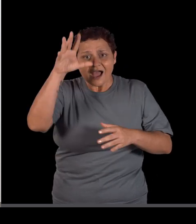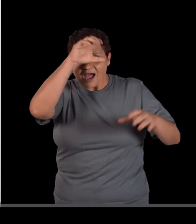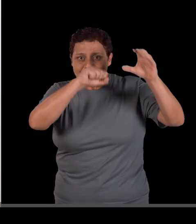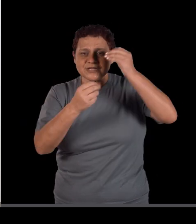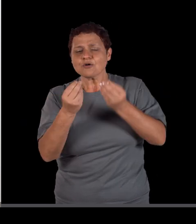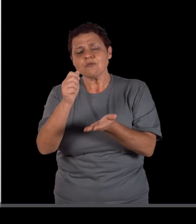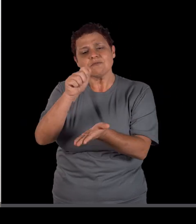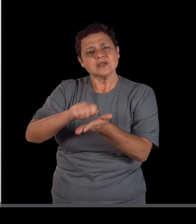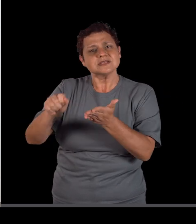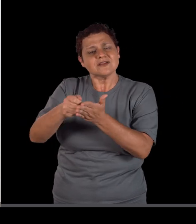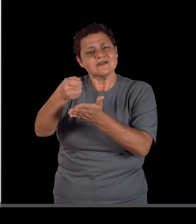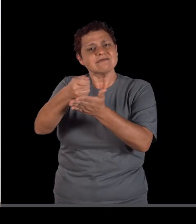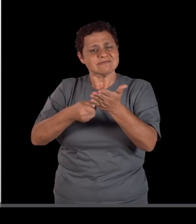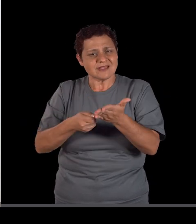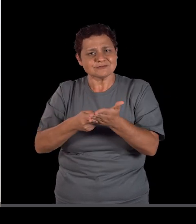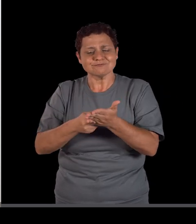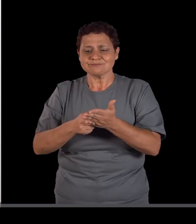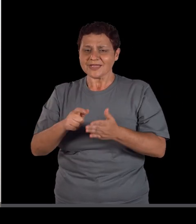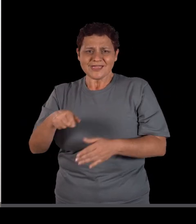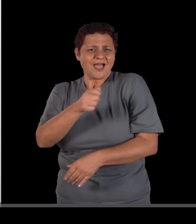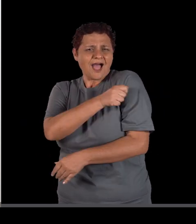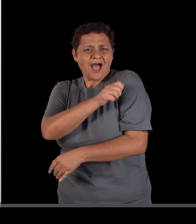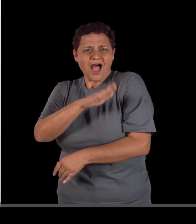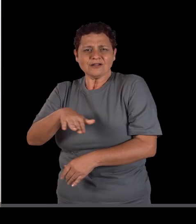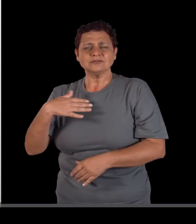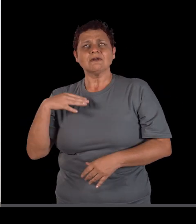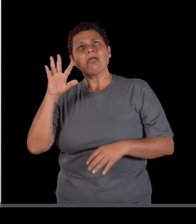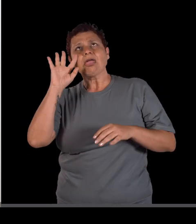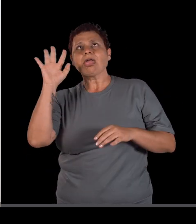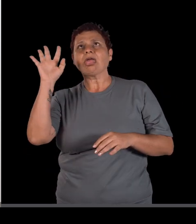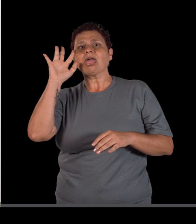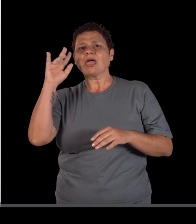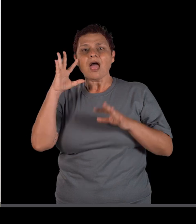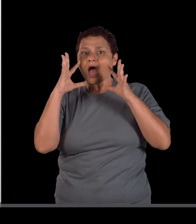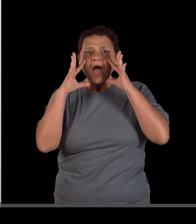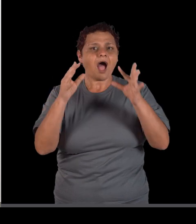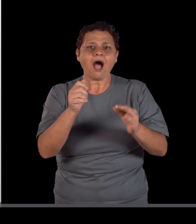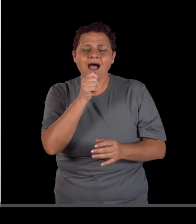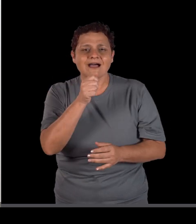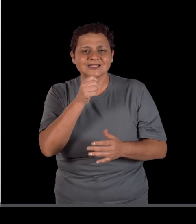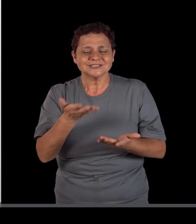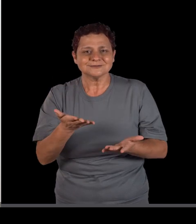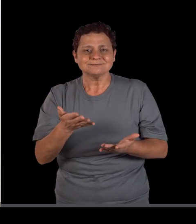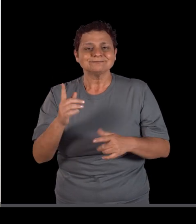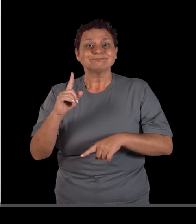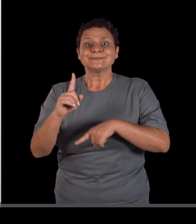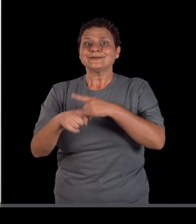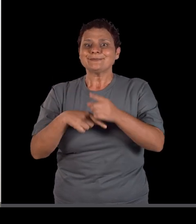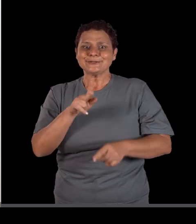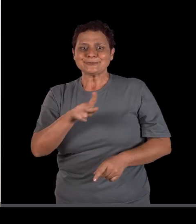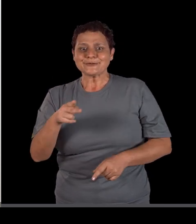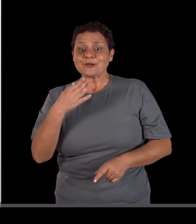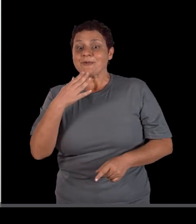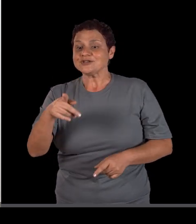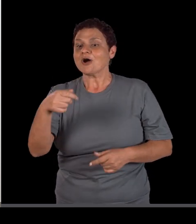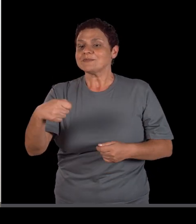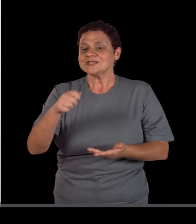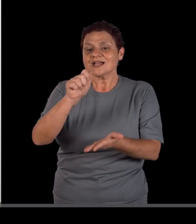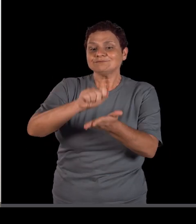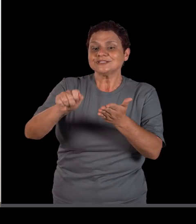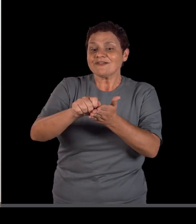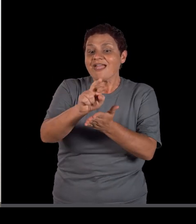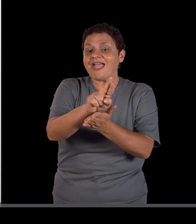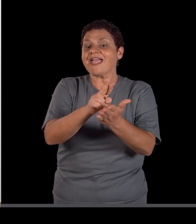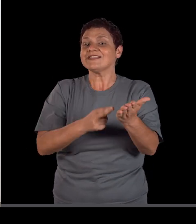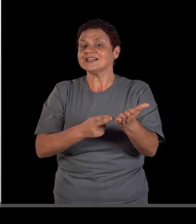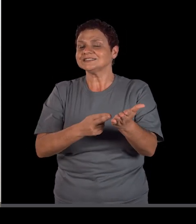de texto, e o aluno, ele tá meio viajando, não presta muita atenção, e ele se toca na hora que o professor pede uma produção